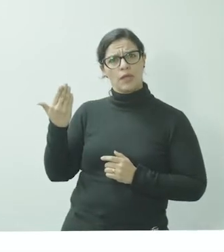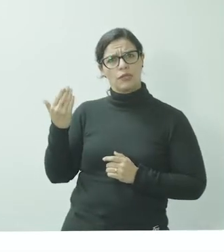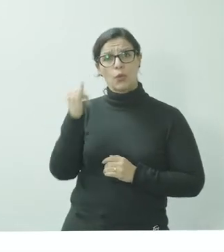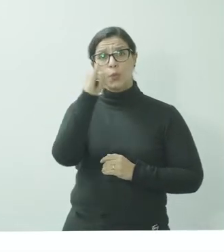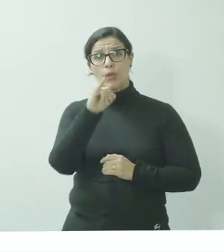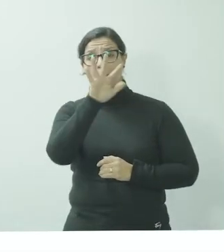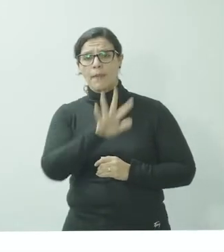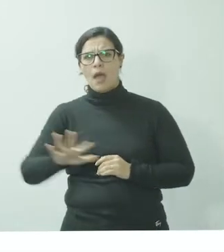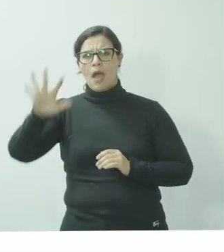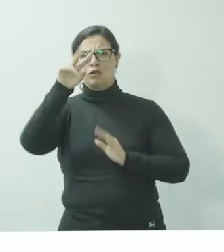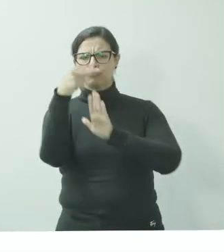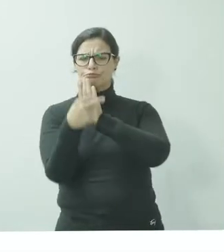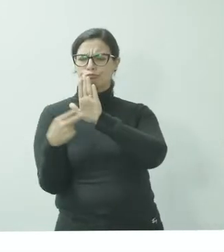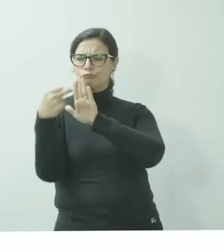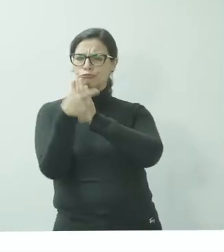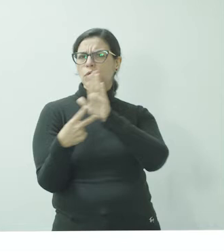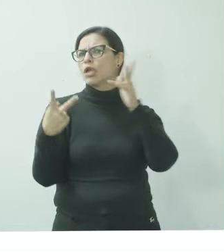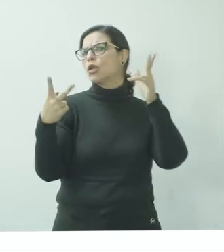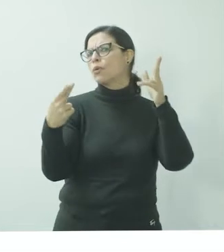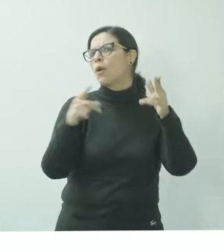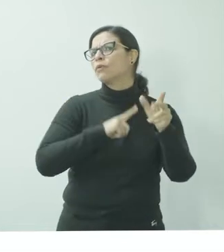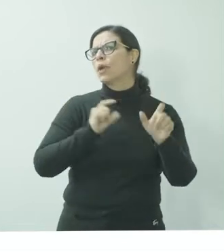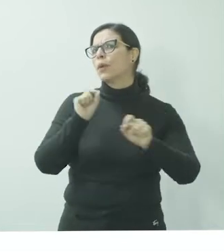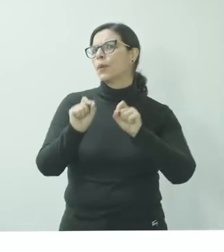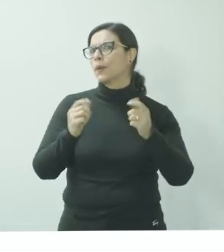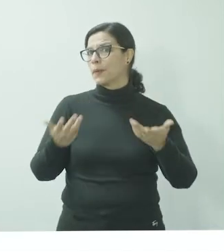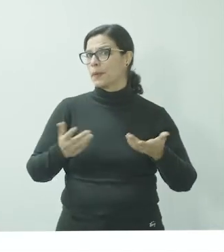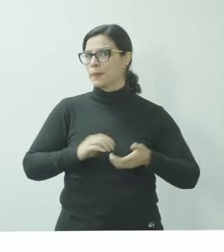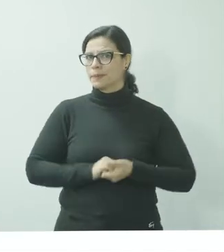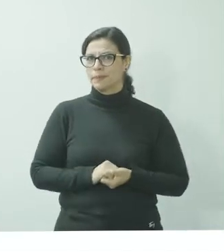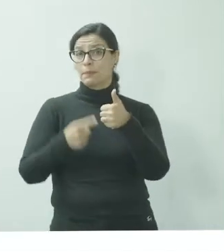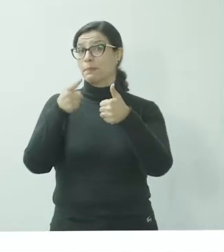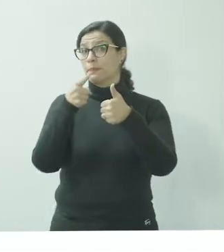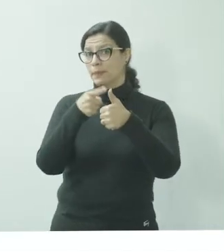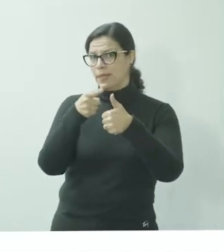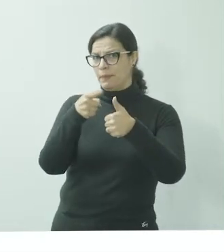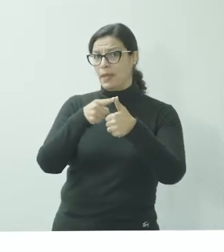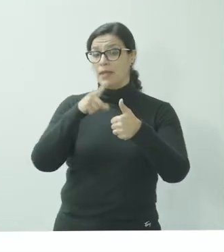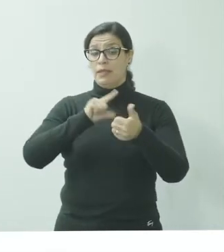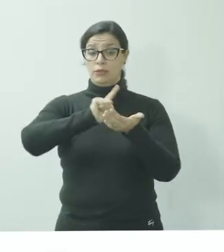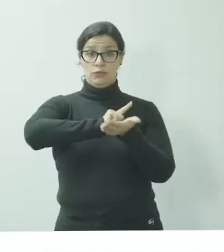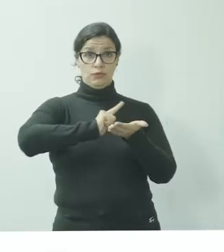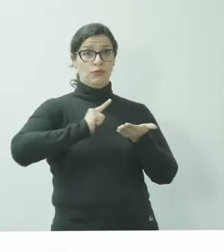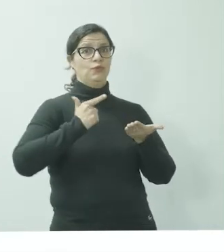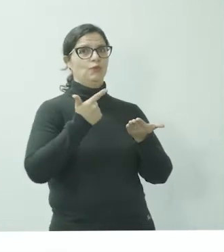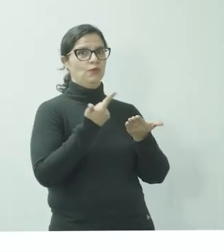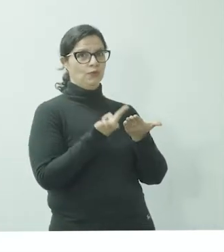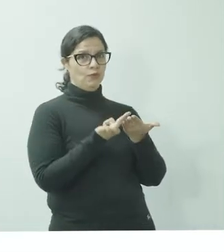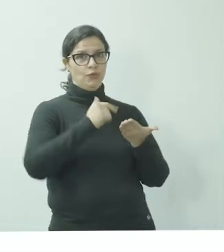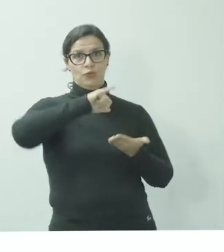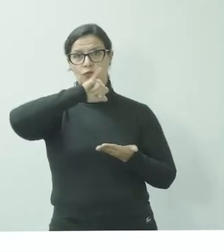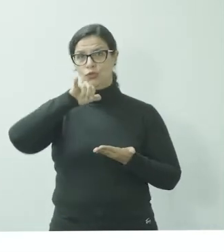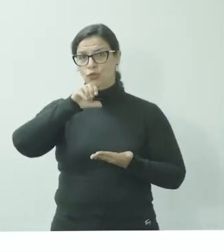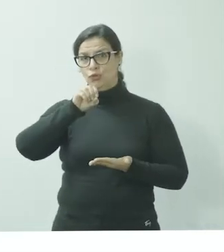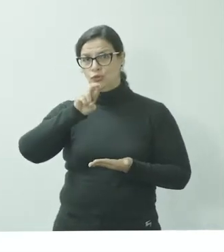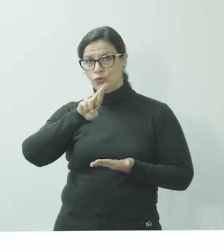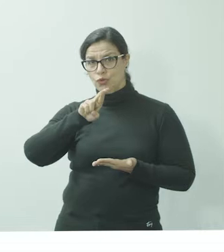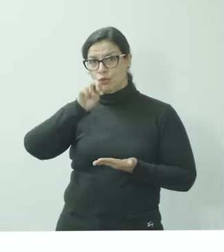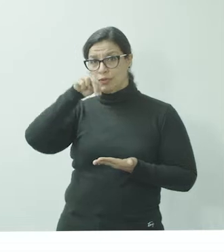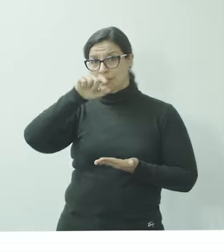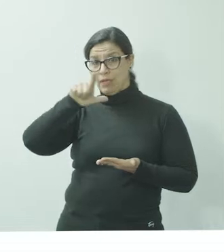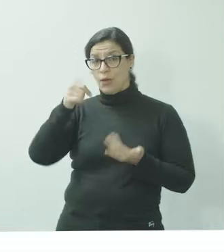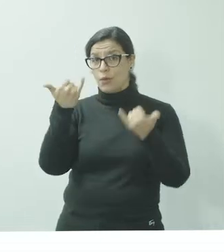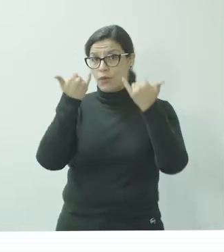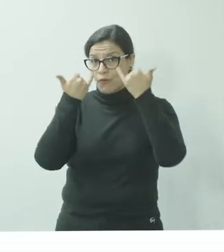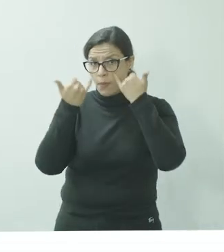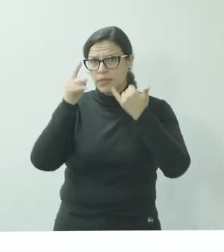imagens Elas têm em comum então a primeira é um jornal né com alguma notícia ali